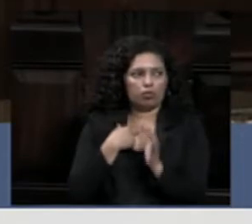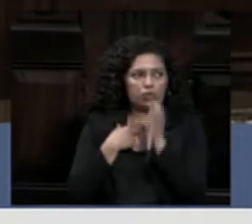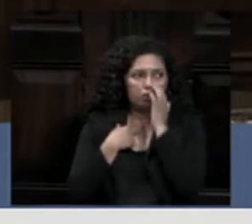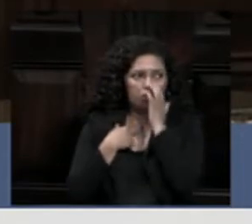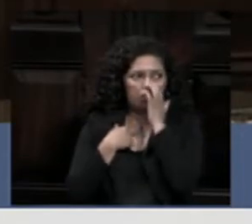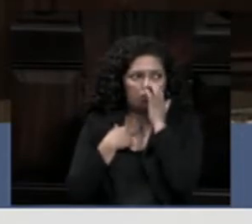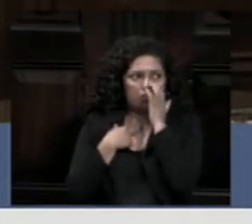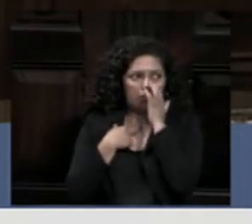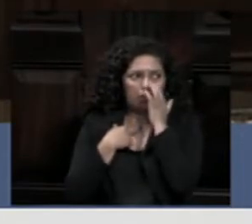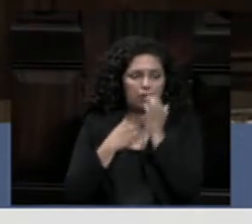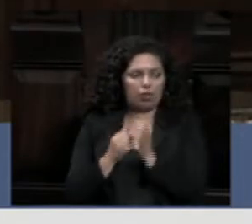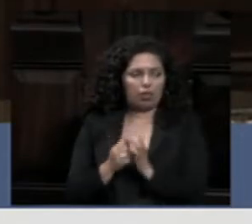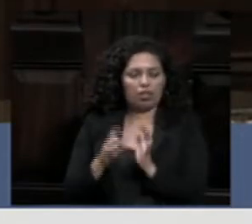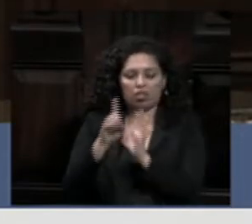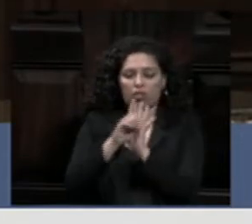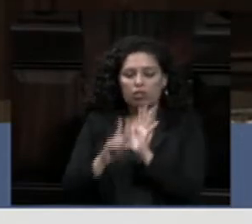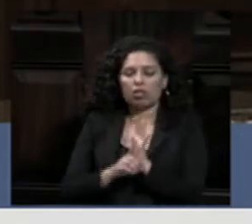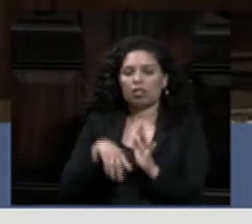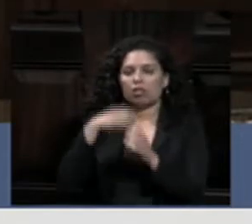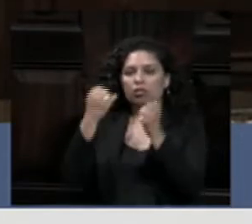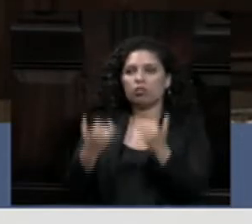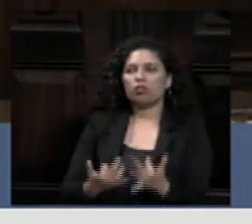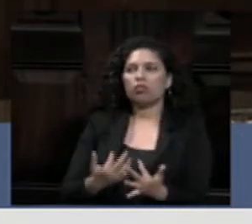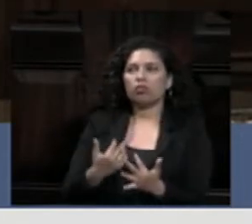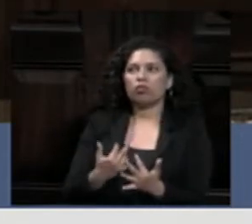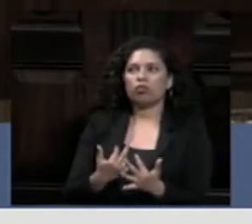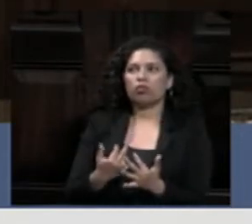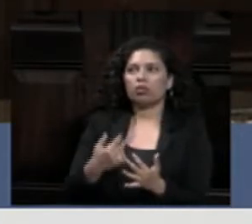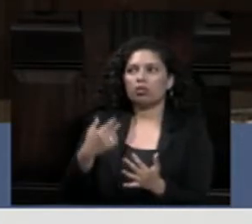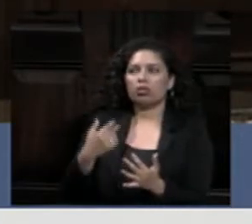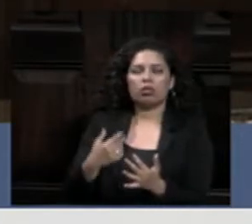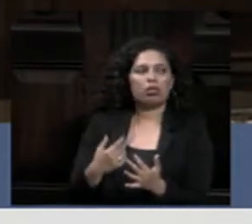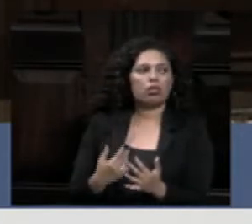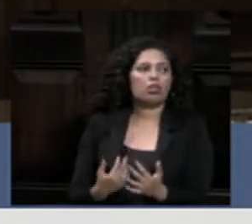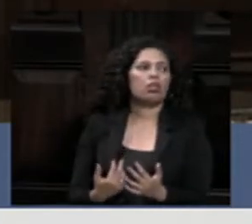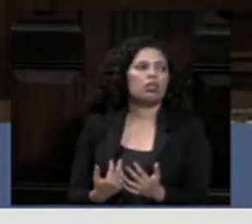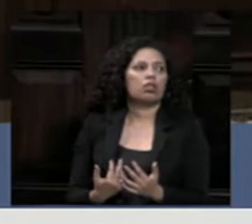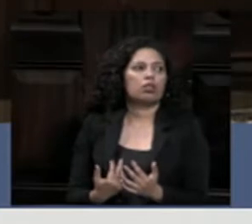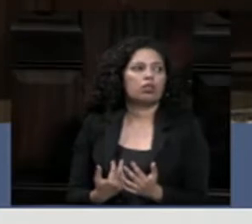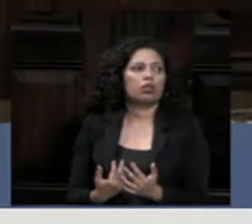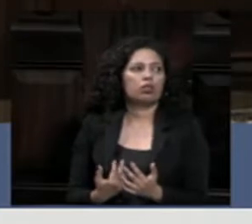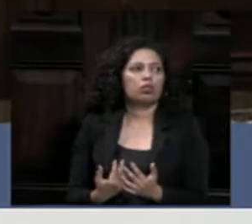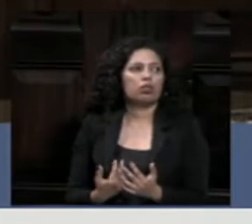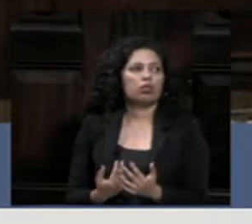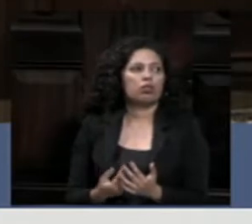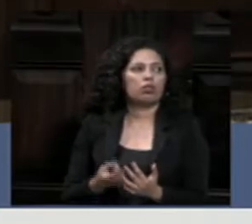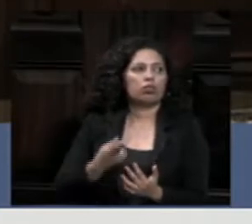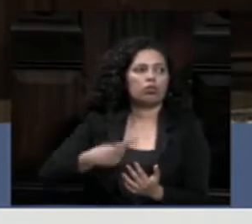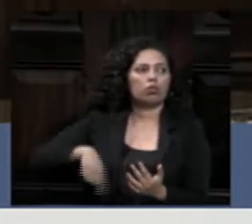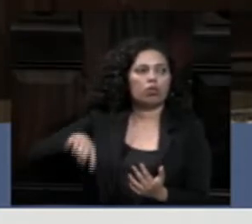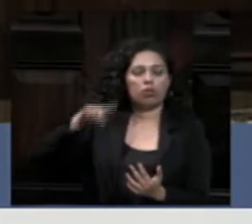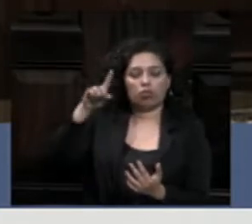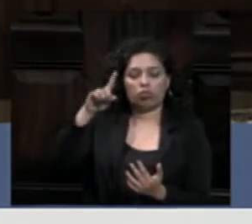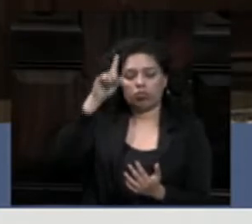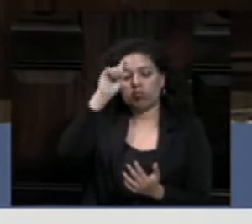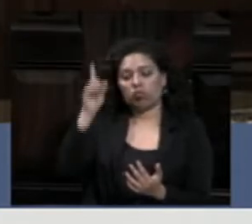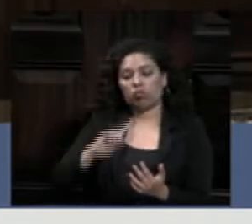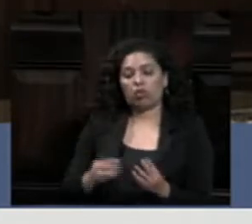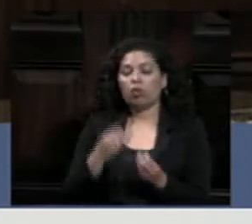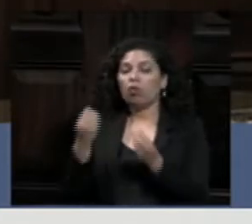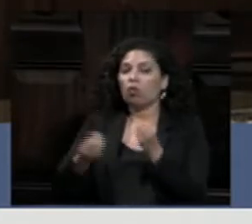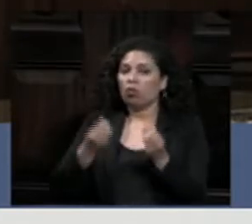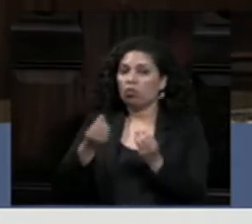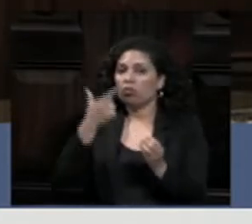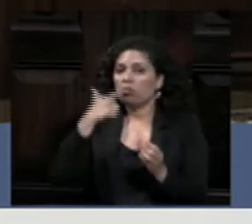por decreto e não ampliando o anterior. Então, é um argumento muito fraco. Sabe-se como conseguiu a liminar de um ministro